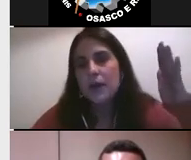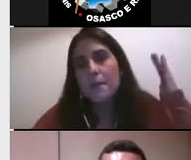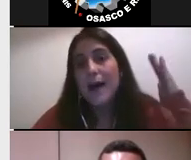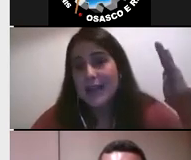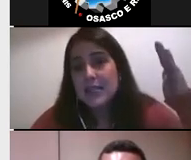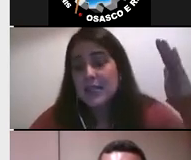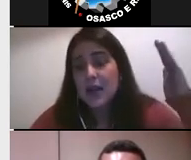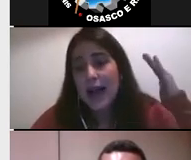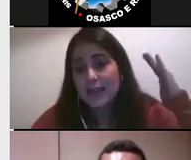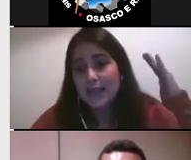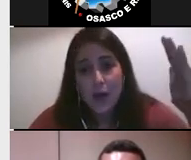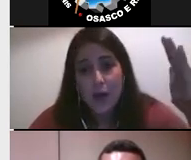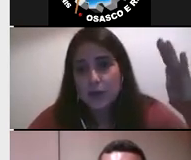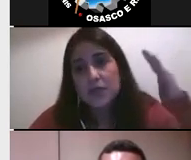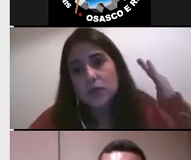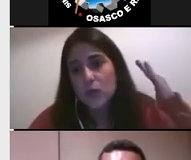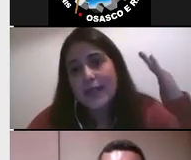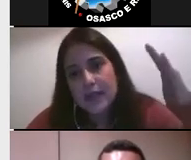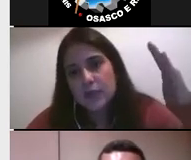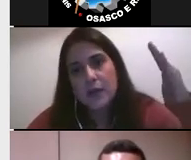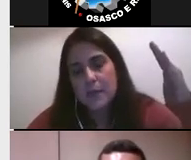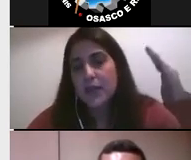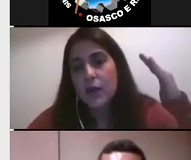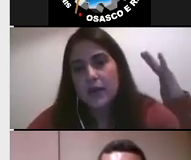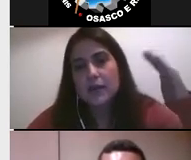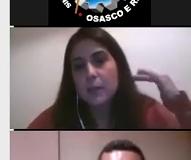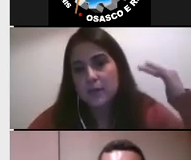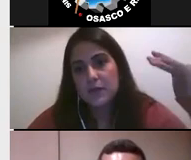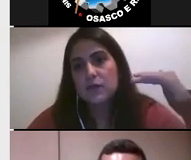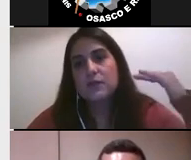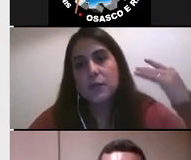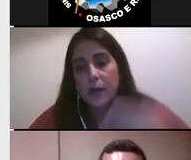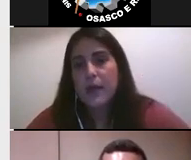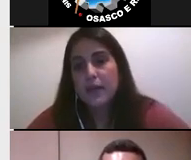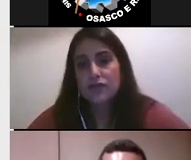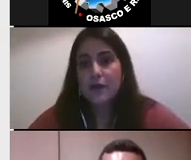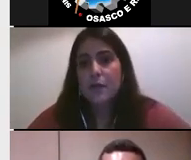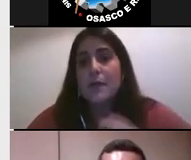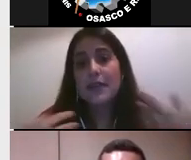econômico, mas atenuado e cuidando também e olhando para as pessoas e para o meio